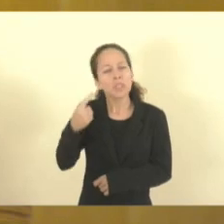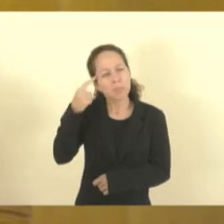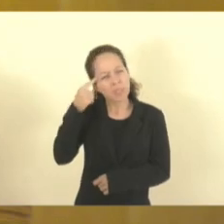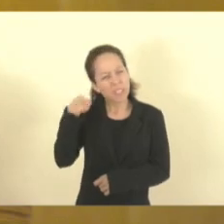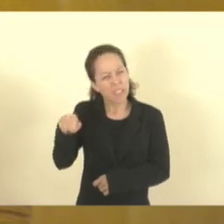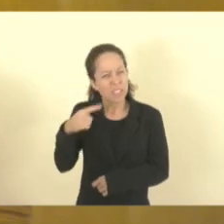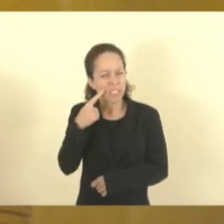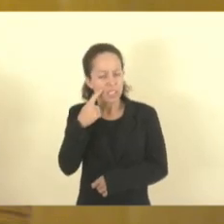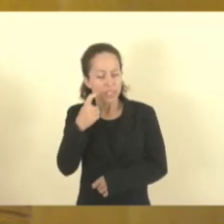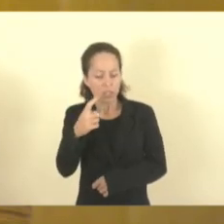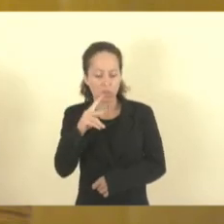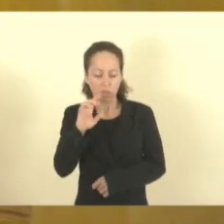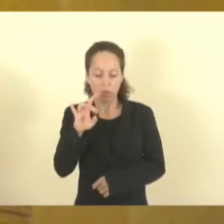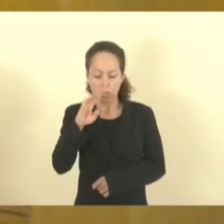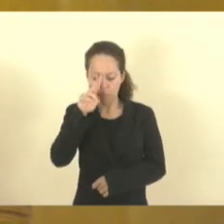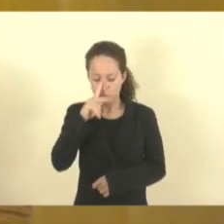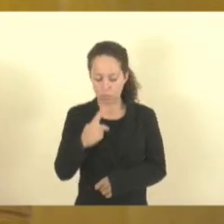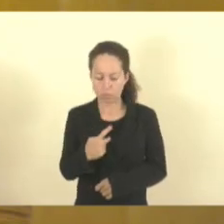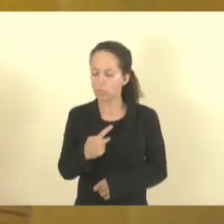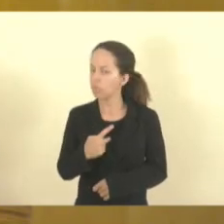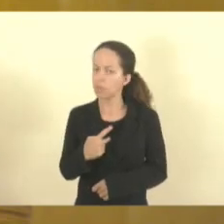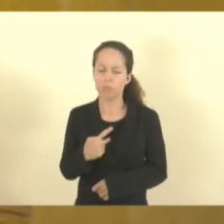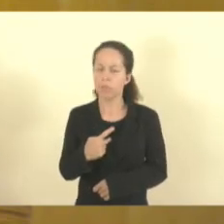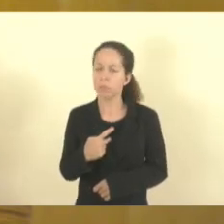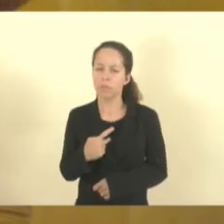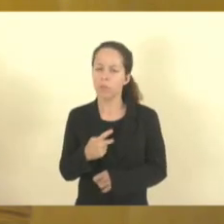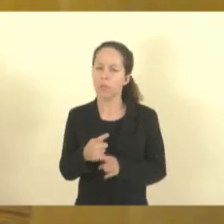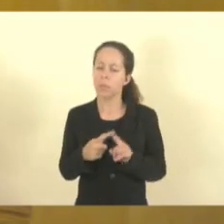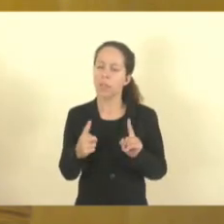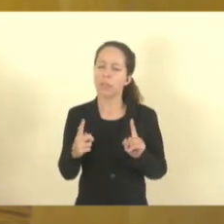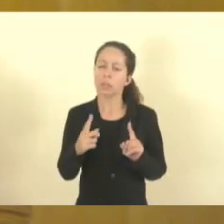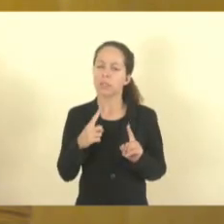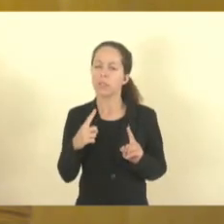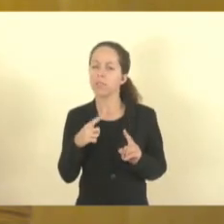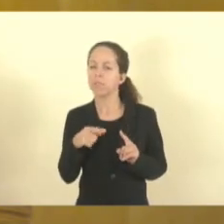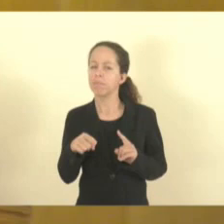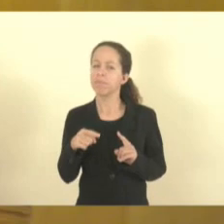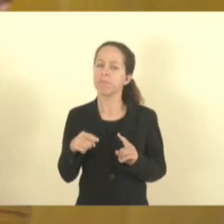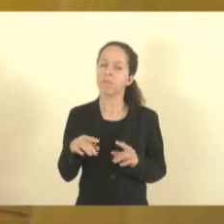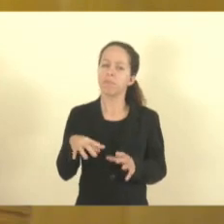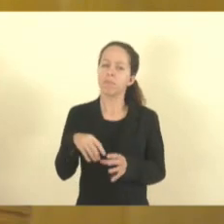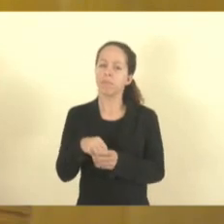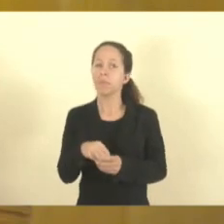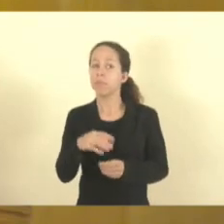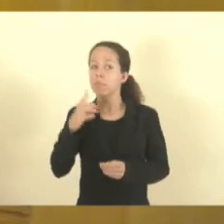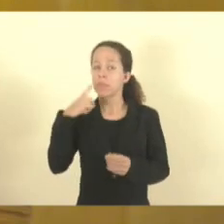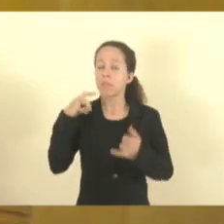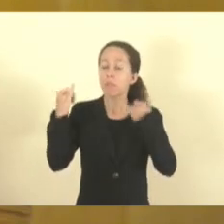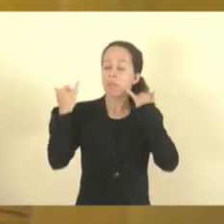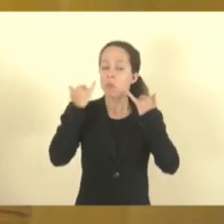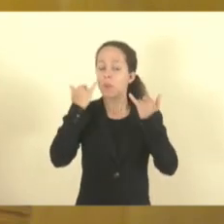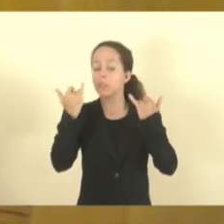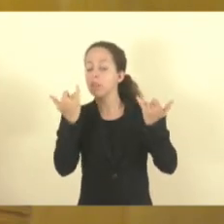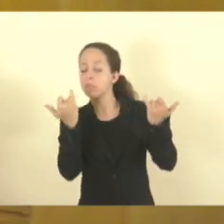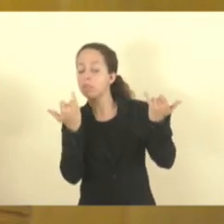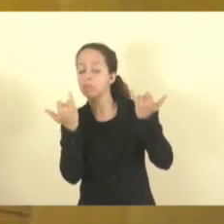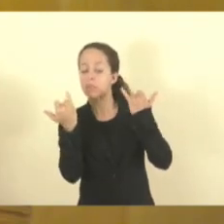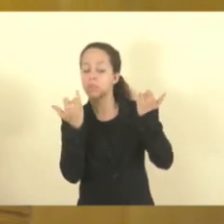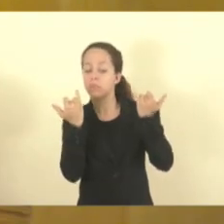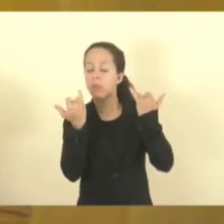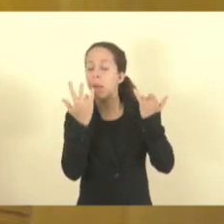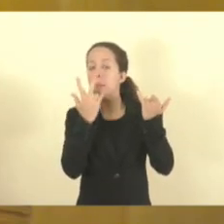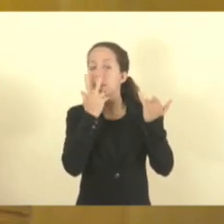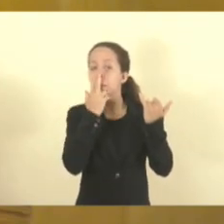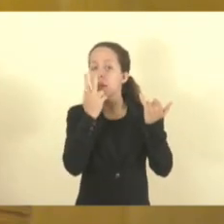interesses inconfessáveis, mas rumores pairam e chegam aos nossos ouvidos de